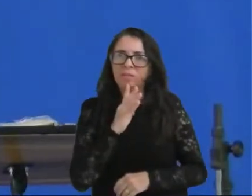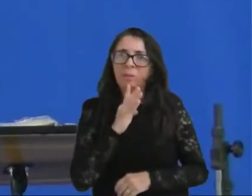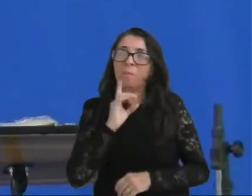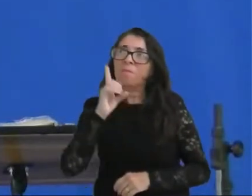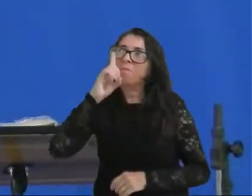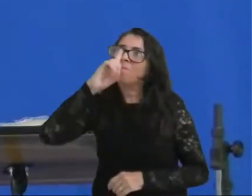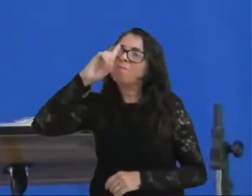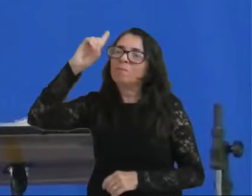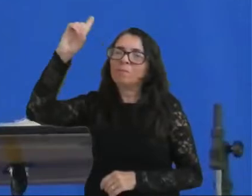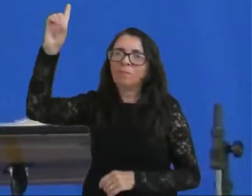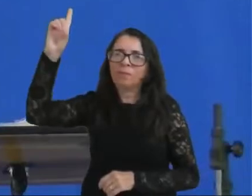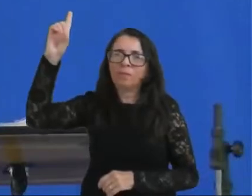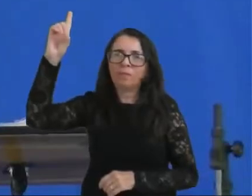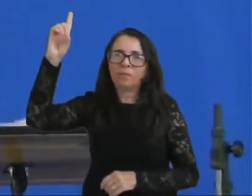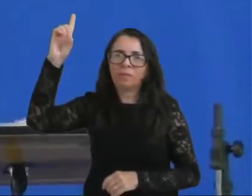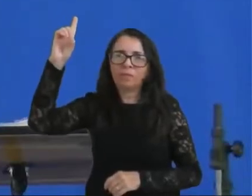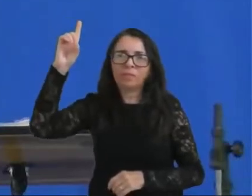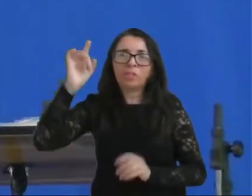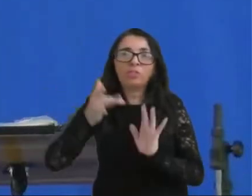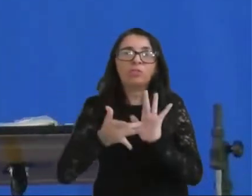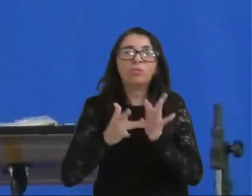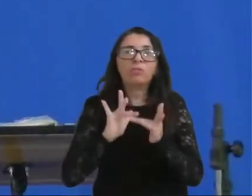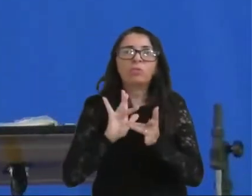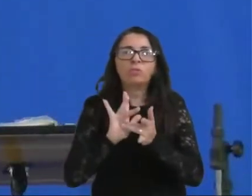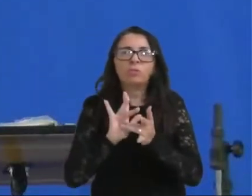igreja. Ele nos conhece, nos